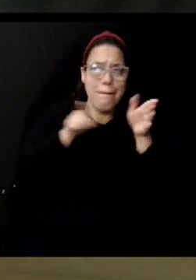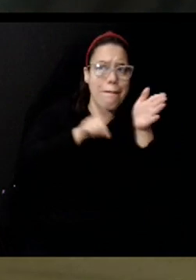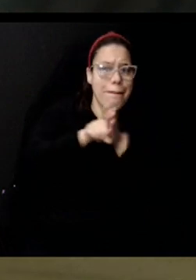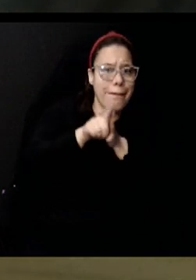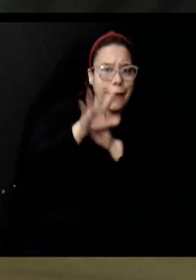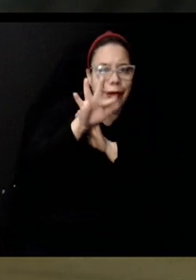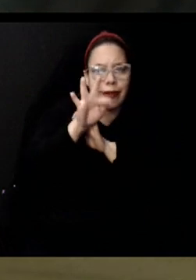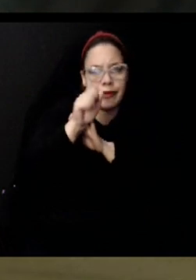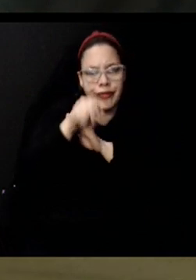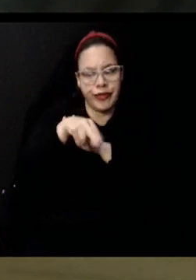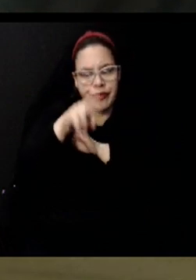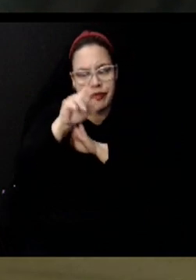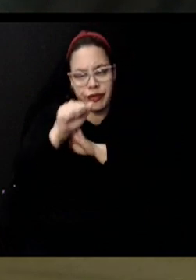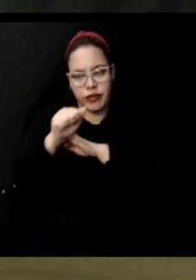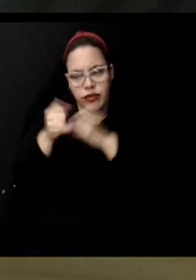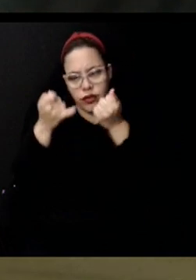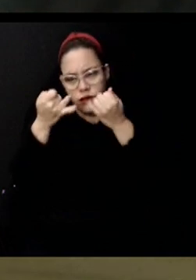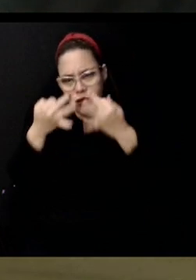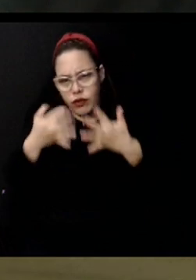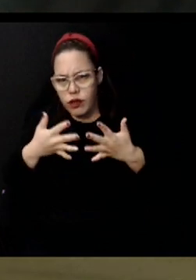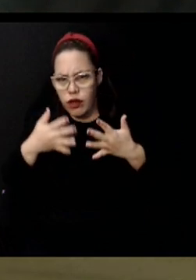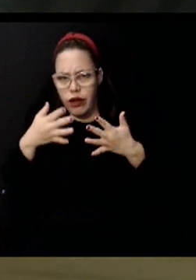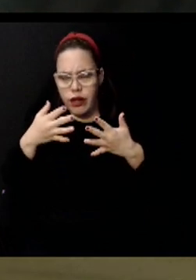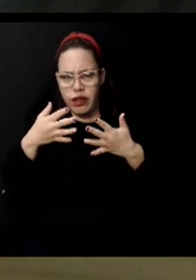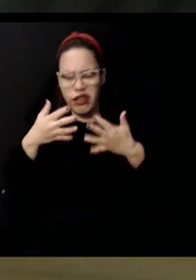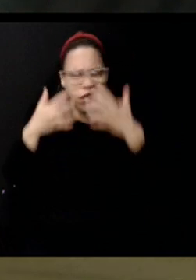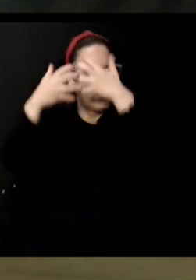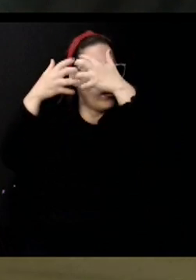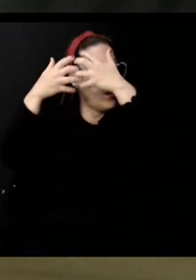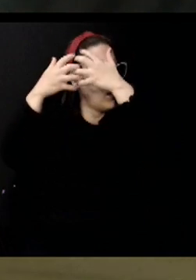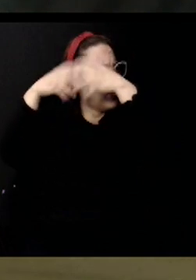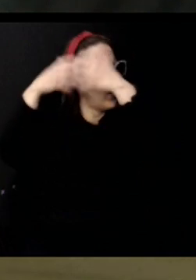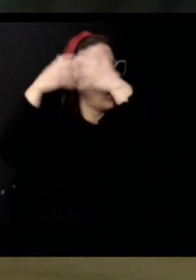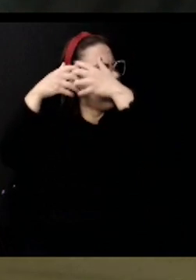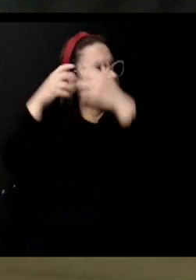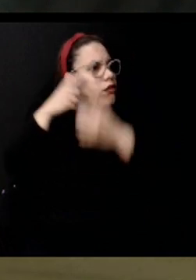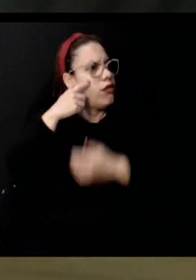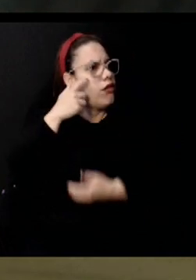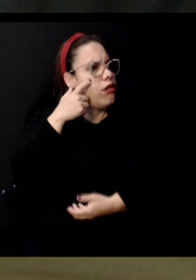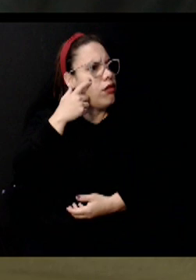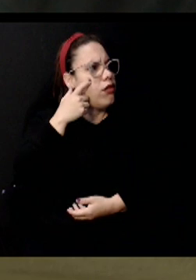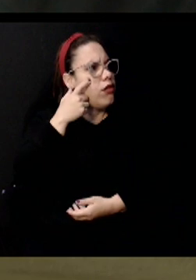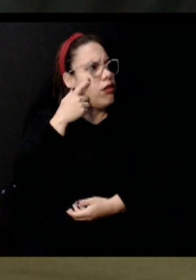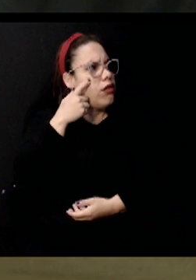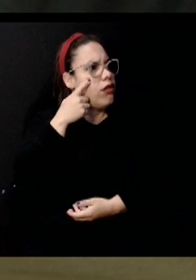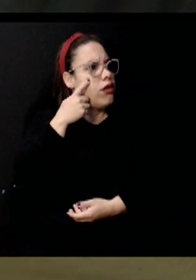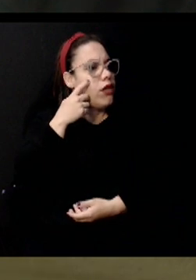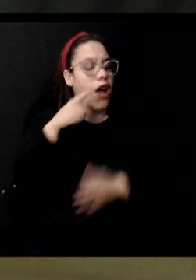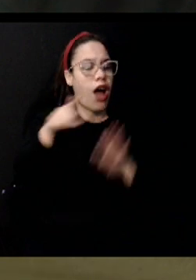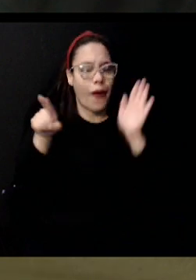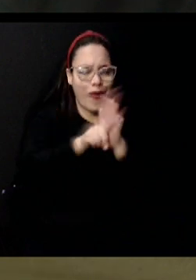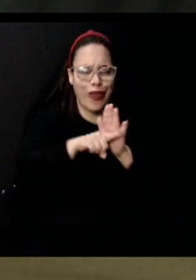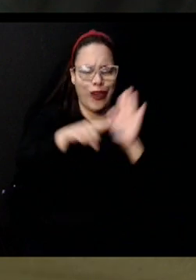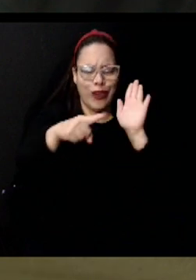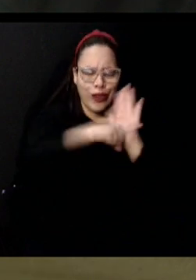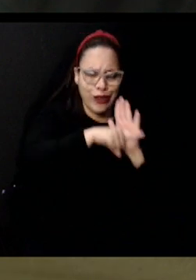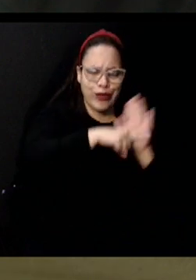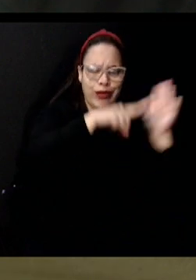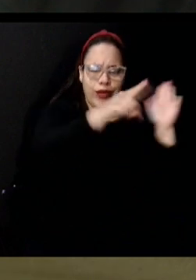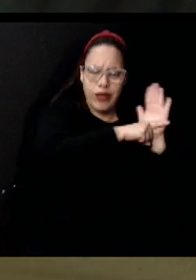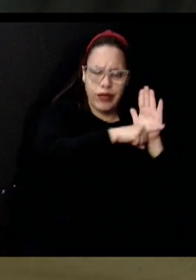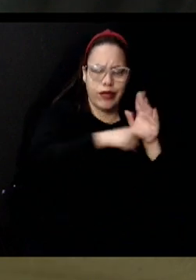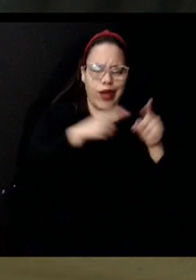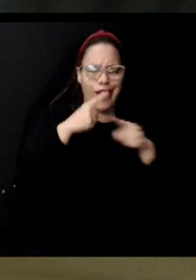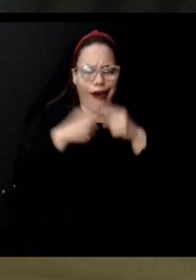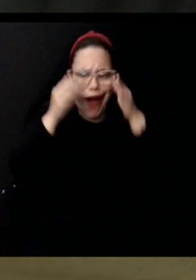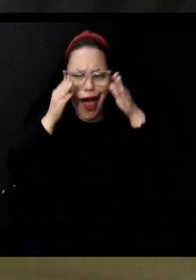uma explicação neuropsicológica para essa tendência ao negativo? Por que é que a gente foca